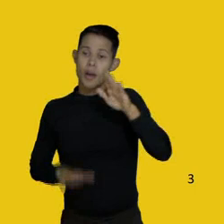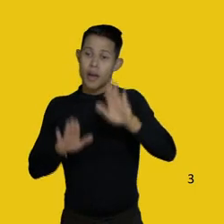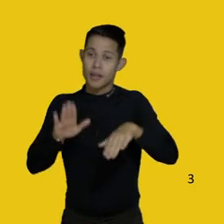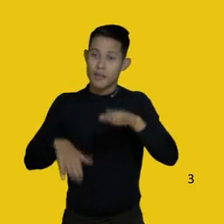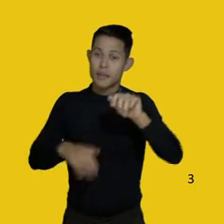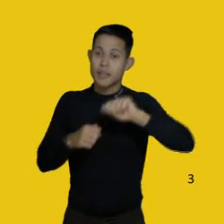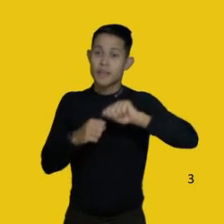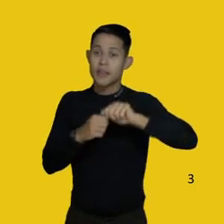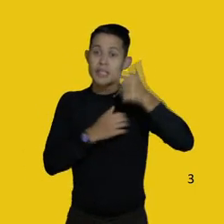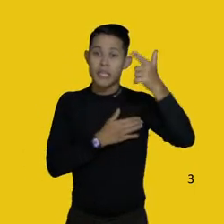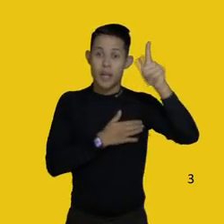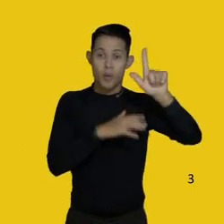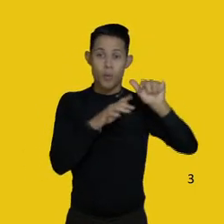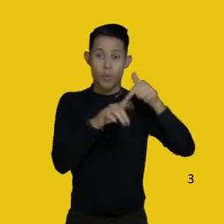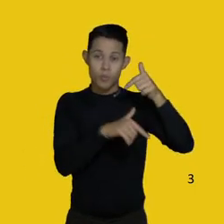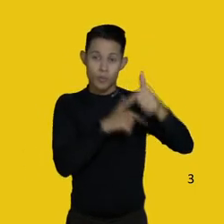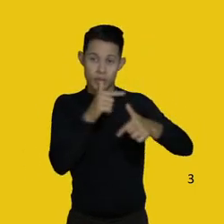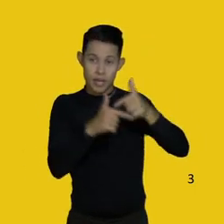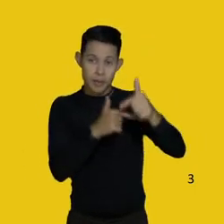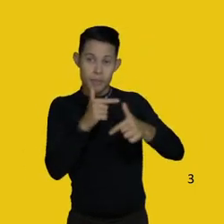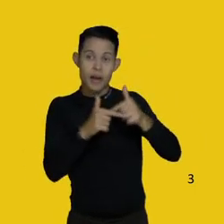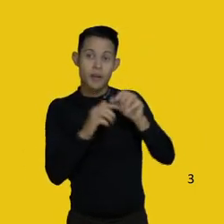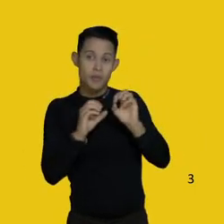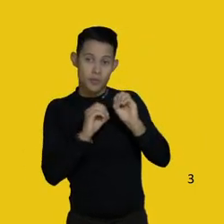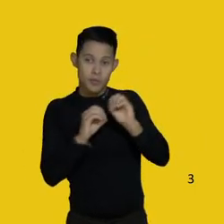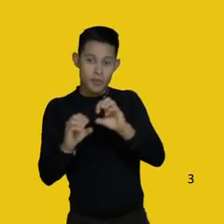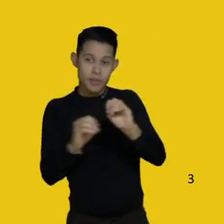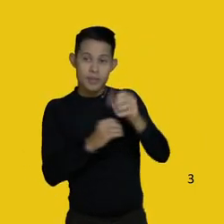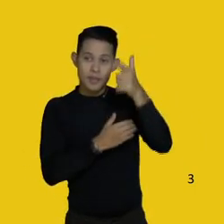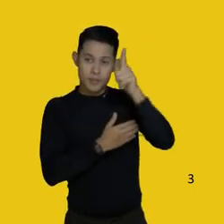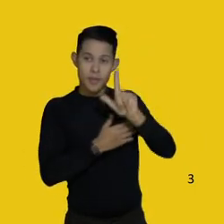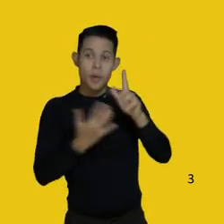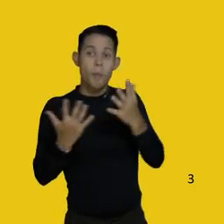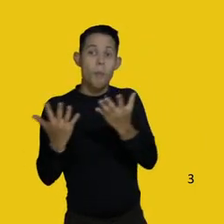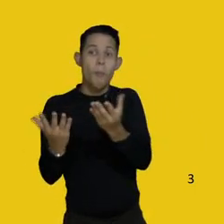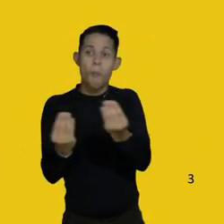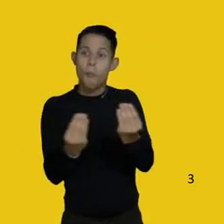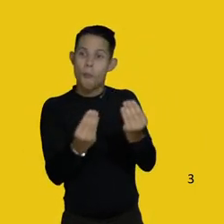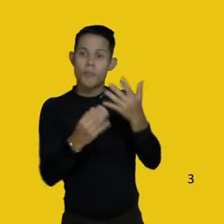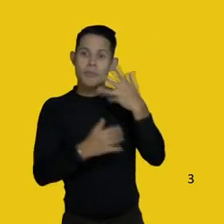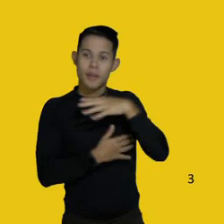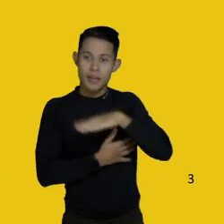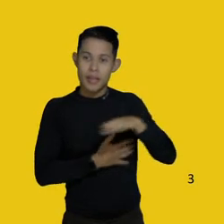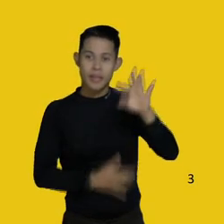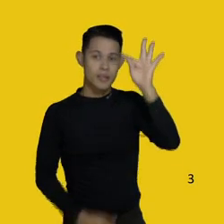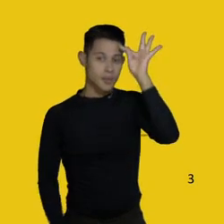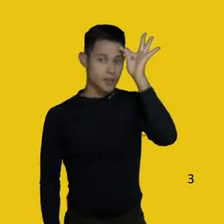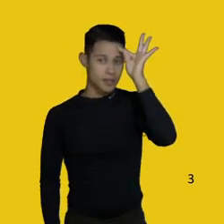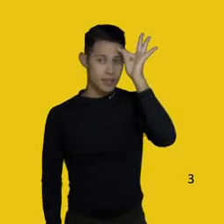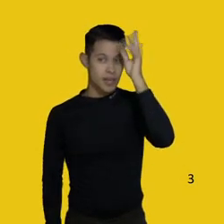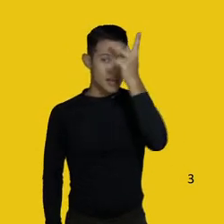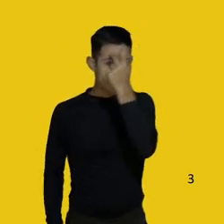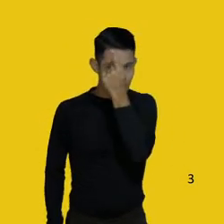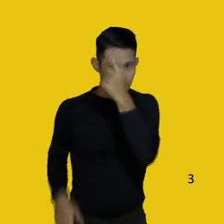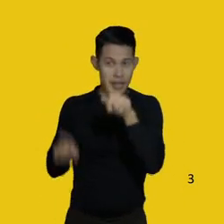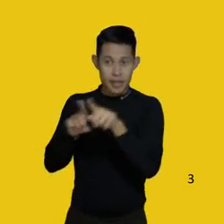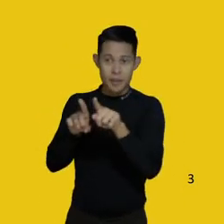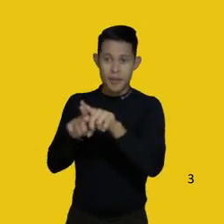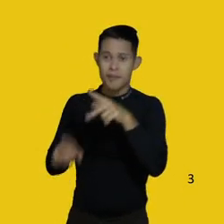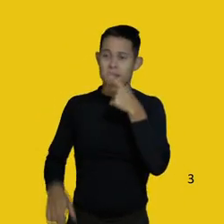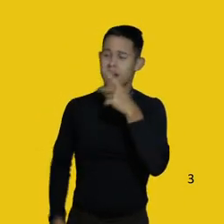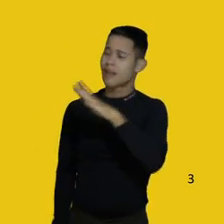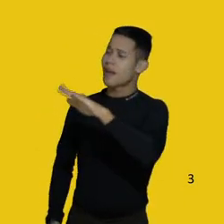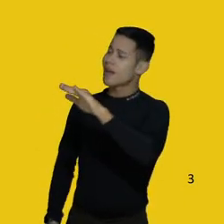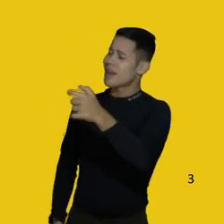ensinar para que que eles precisam né muitos crianças com TDH também falam tia eu não vou tomar mais o